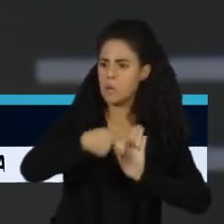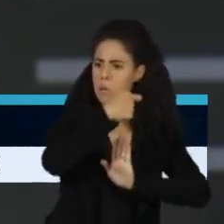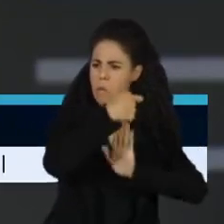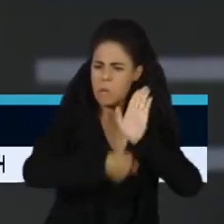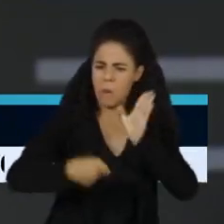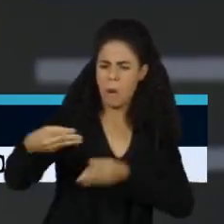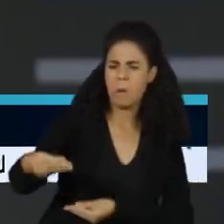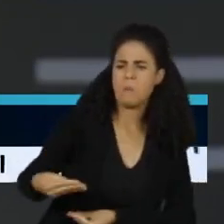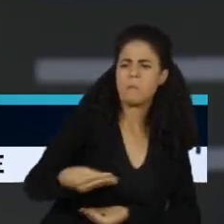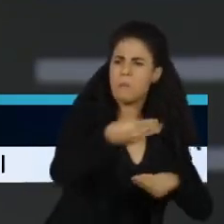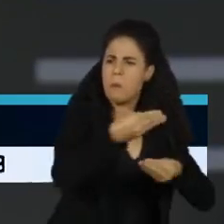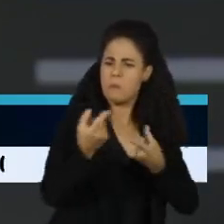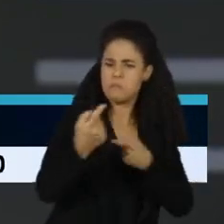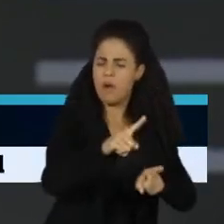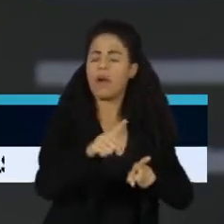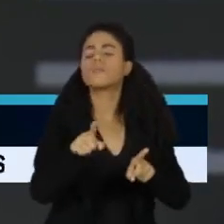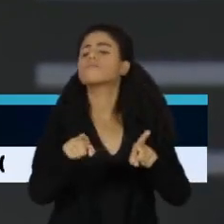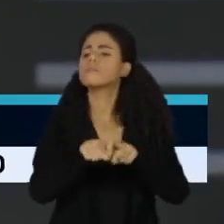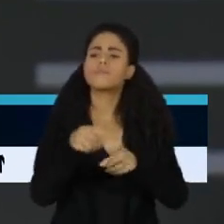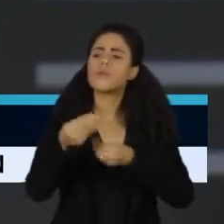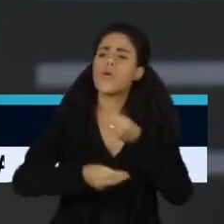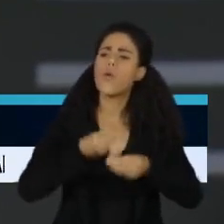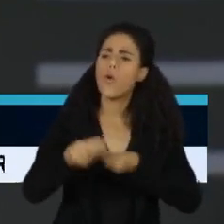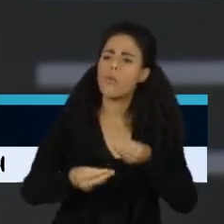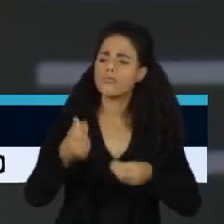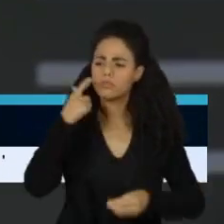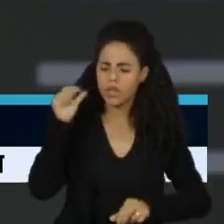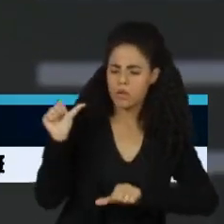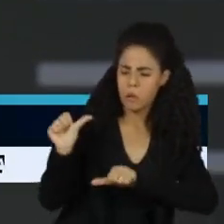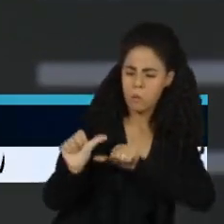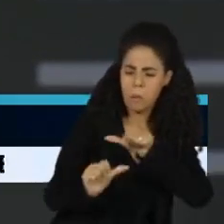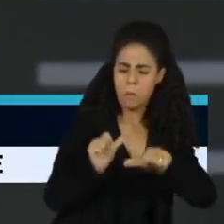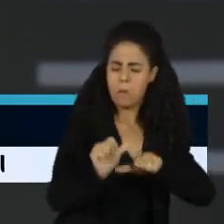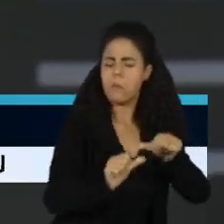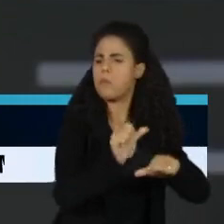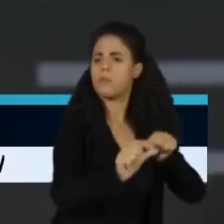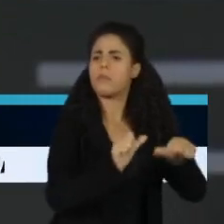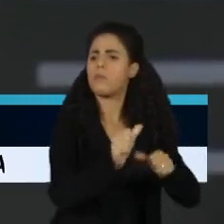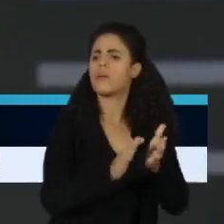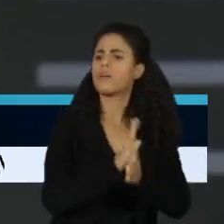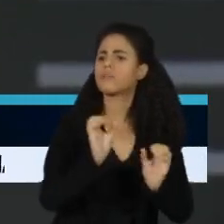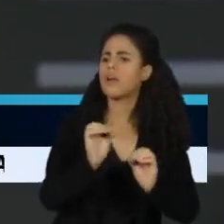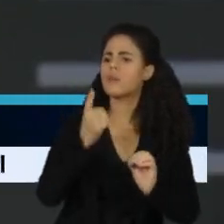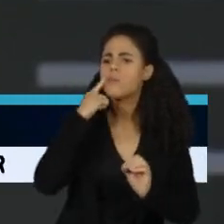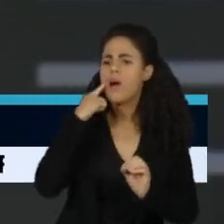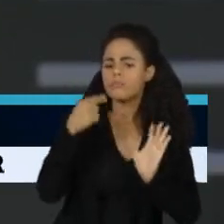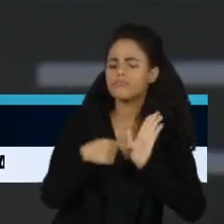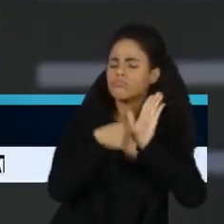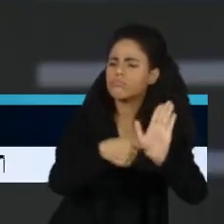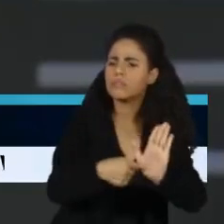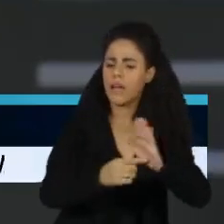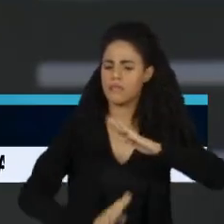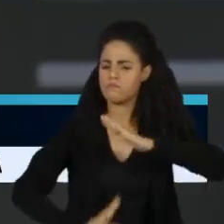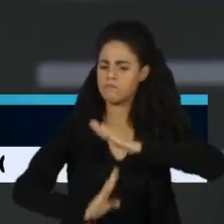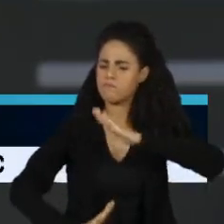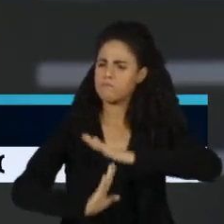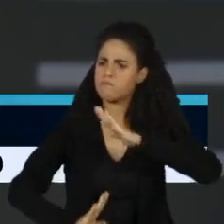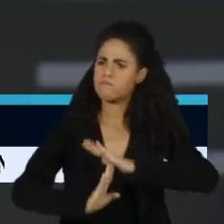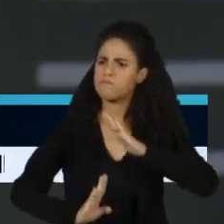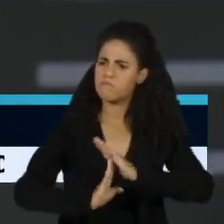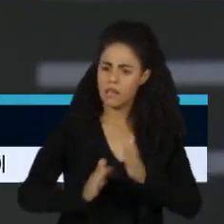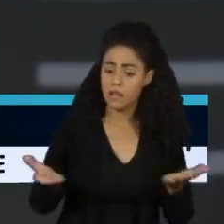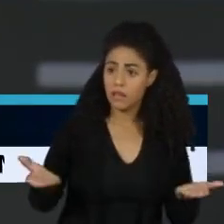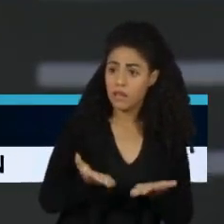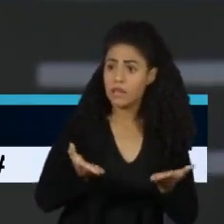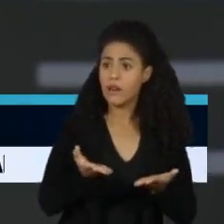presidente há 2 anos, mais ou menos. Então, não muda muito. E a grande verdade está percebendo o limite do nosso sistema de